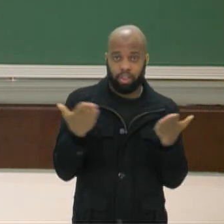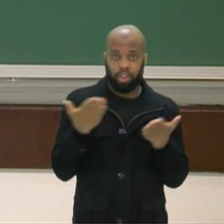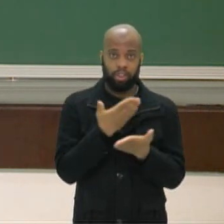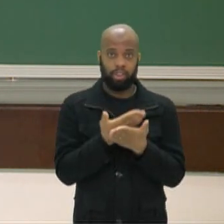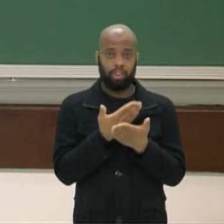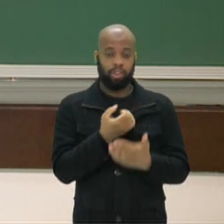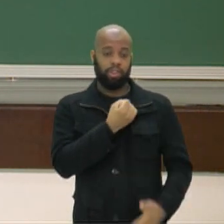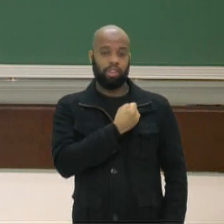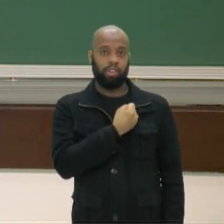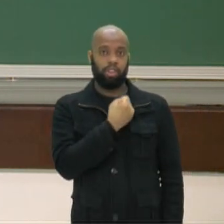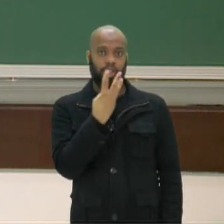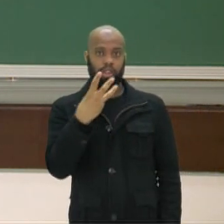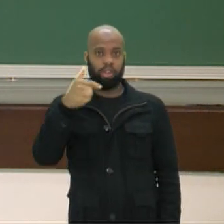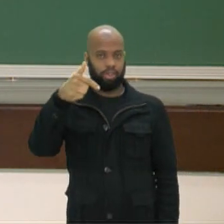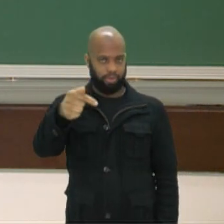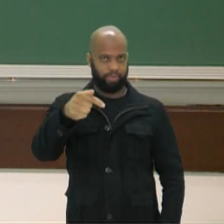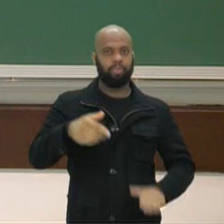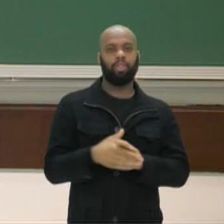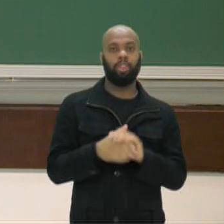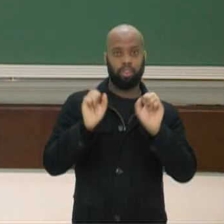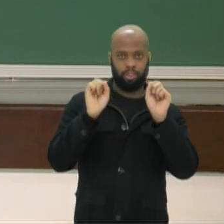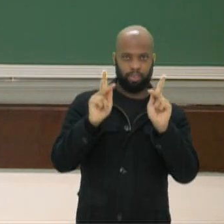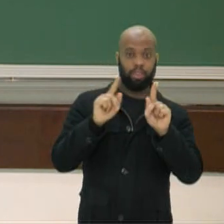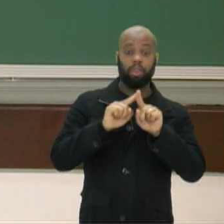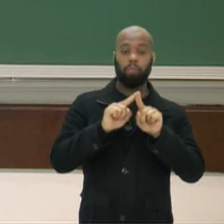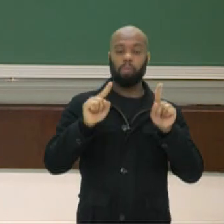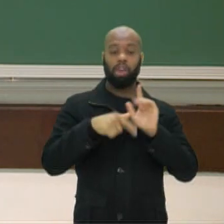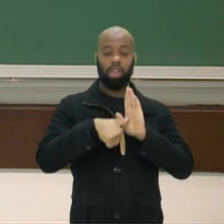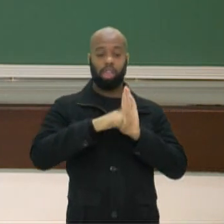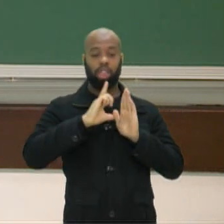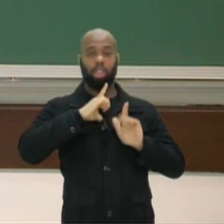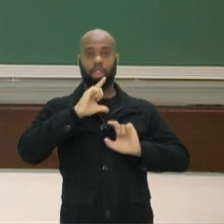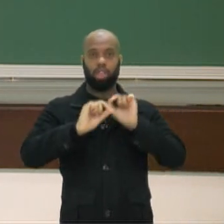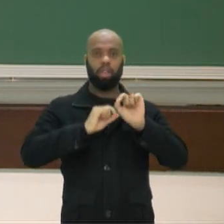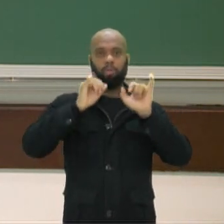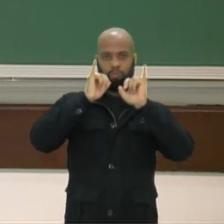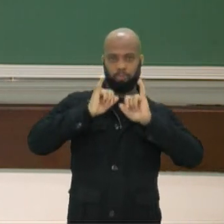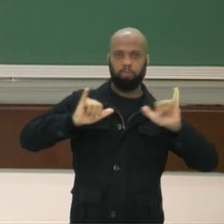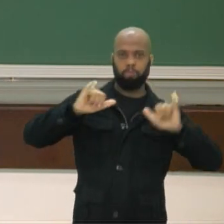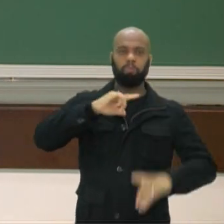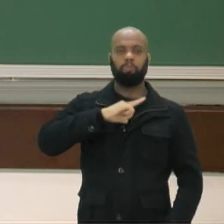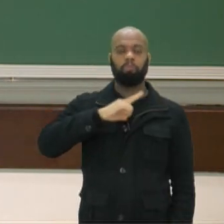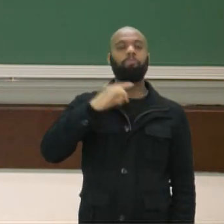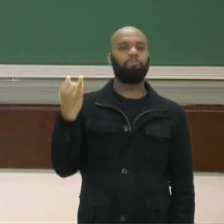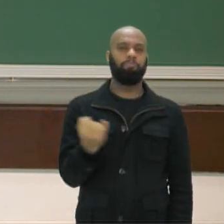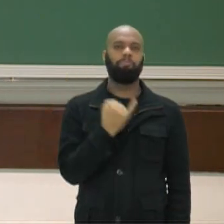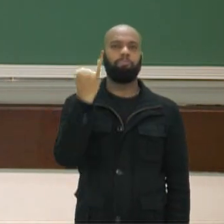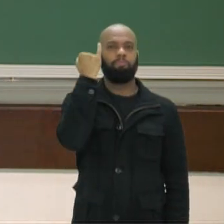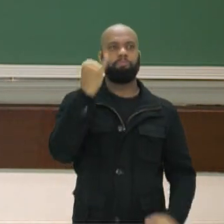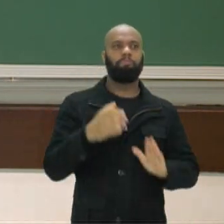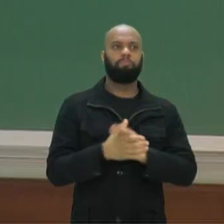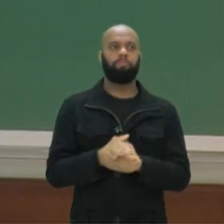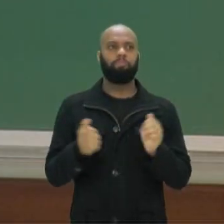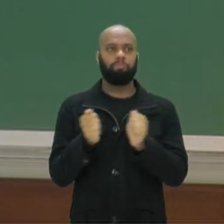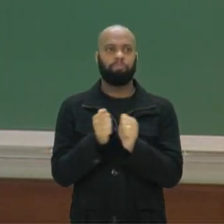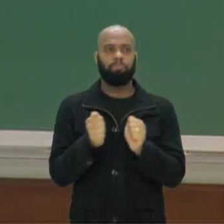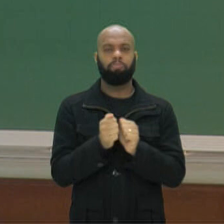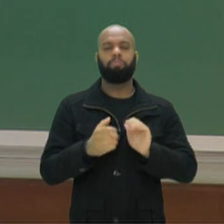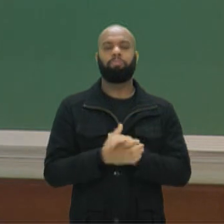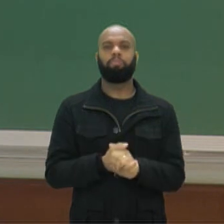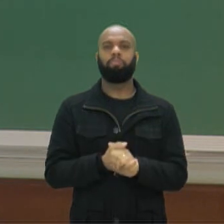nossa aula de número 37, ok? Mas antes, bora para aqueles recados importantes. Siga comigo aqui, olha